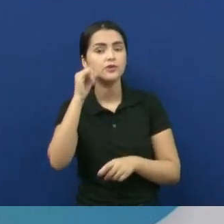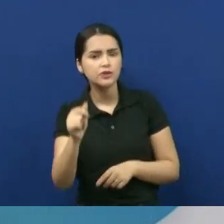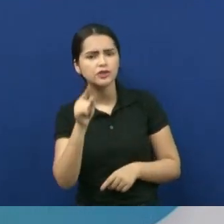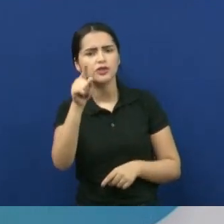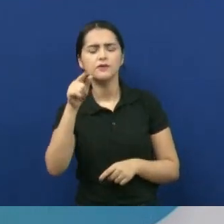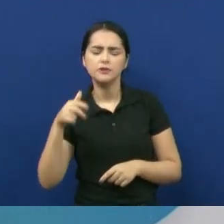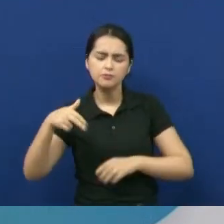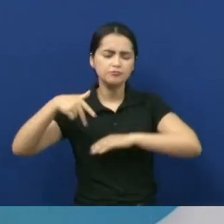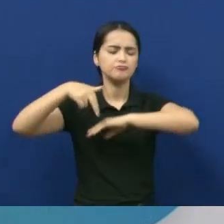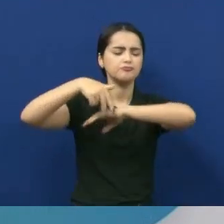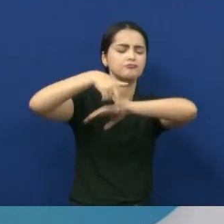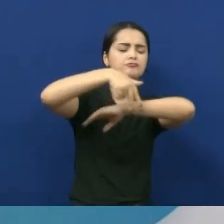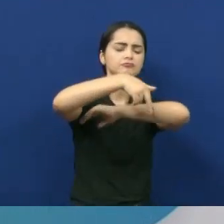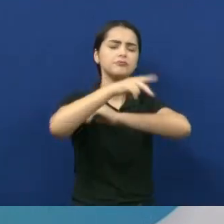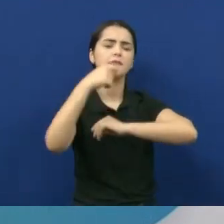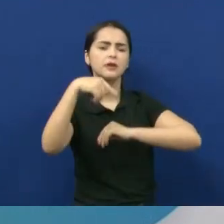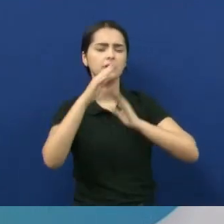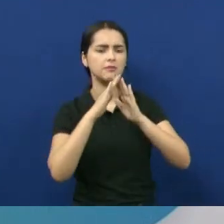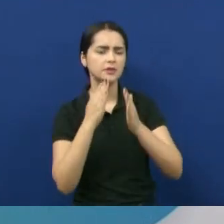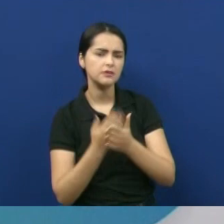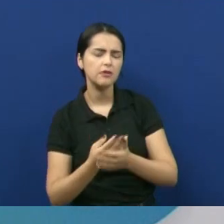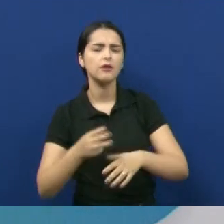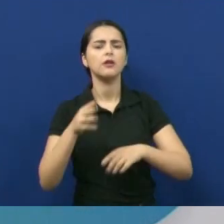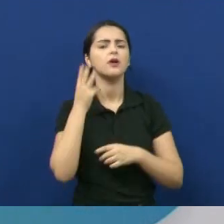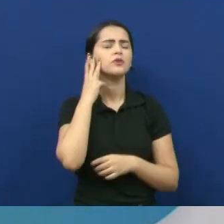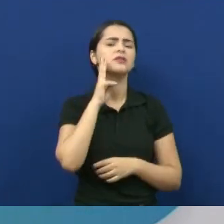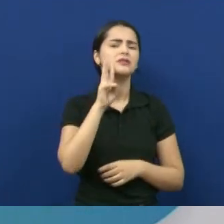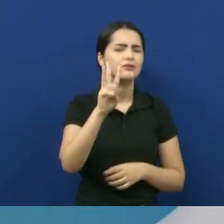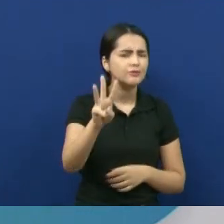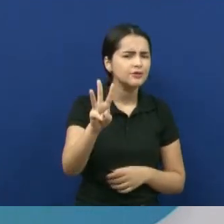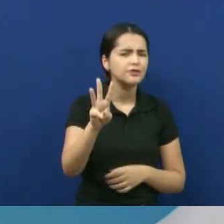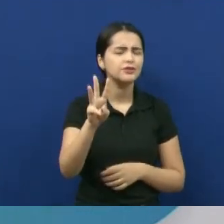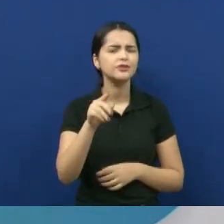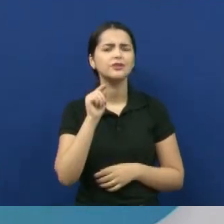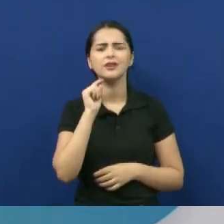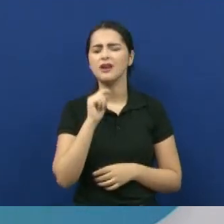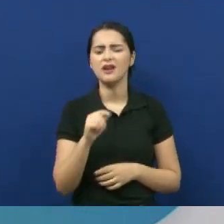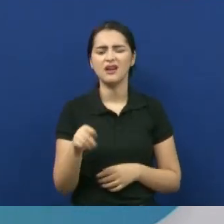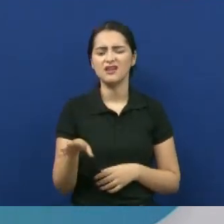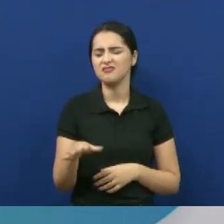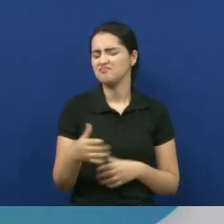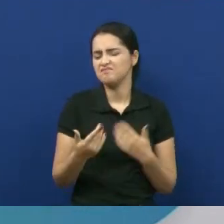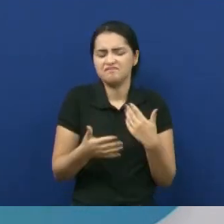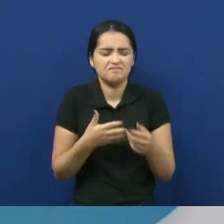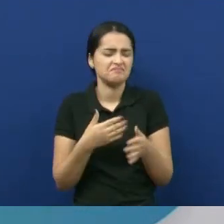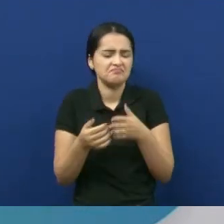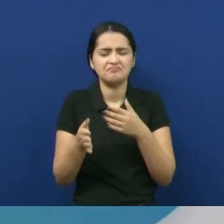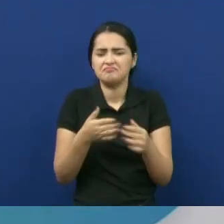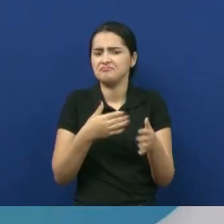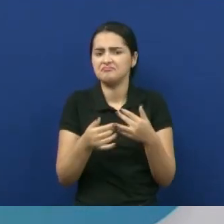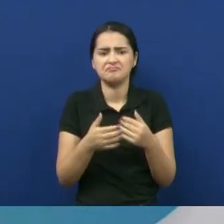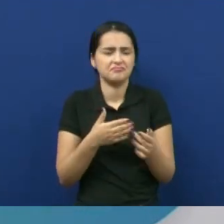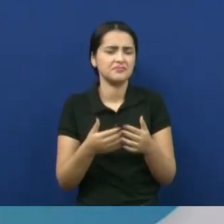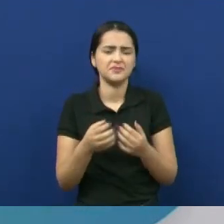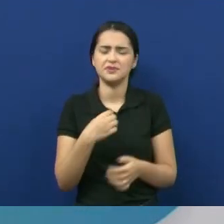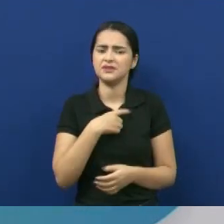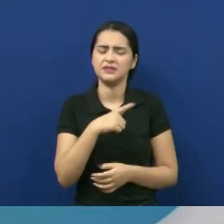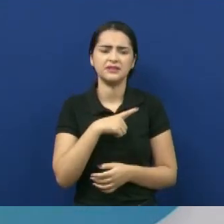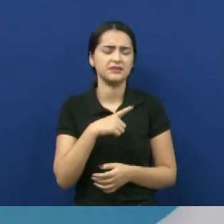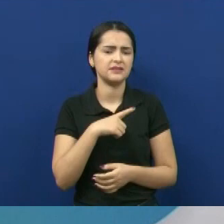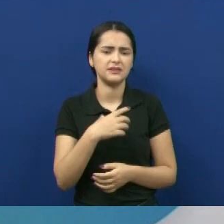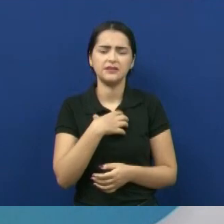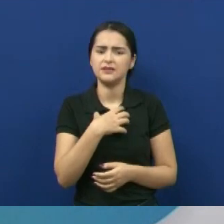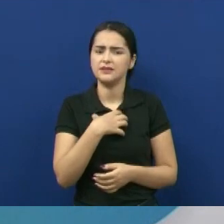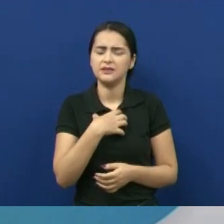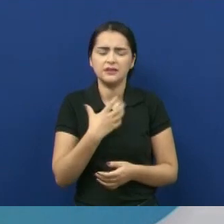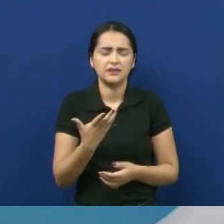aquele lugar. No terceiro dia você passa de novo, chega num ponto que aquilo não te incomoda mais. Então,